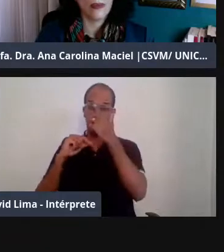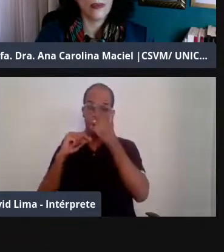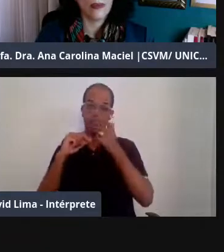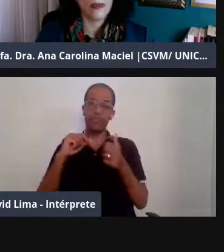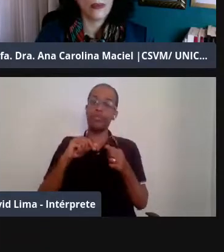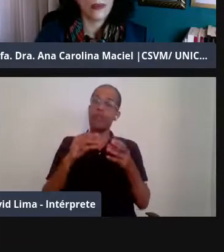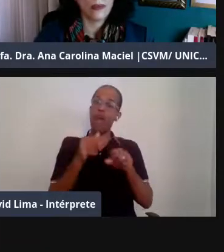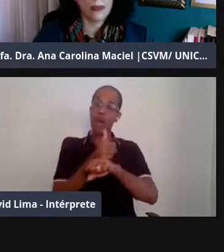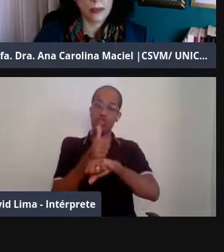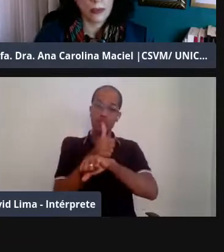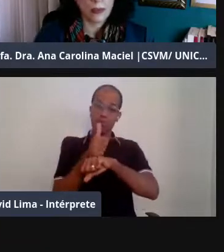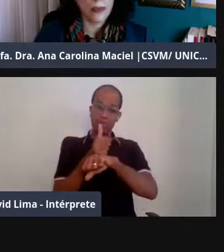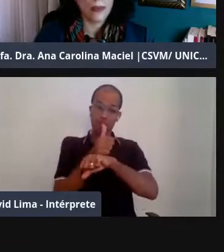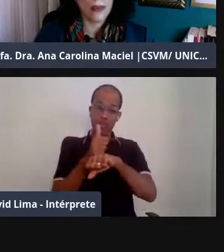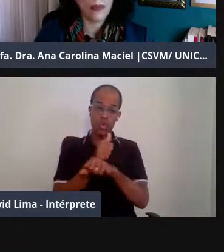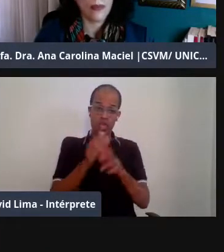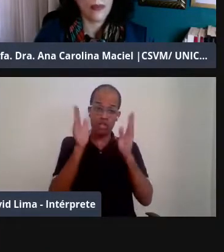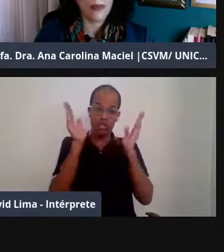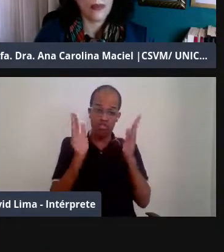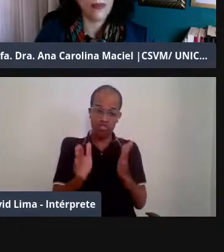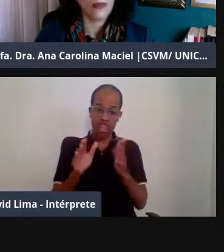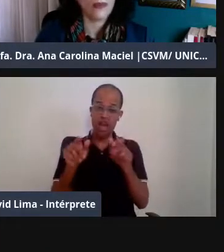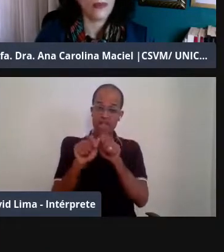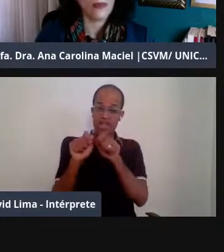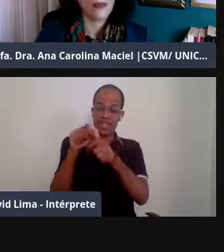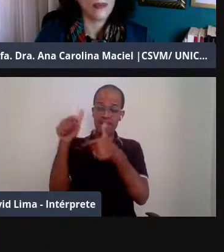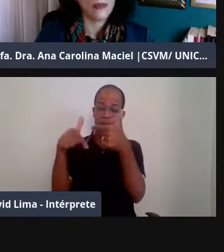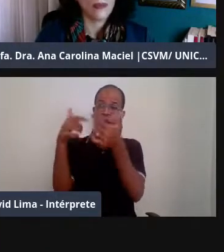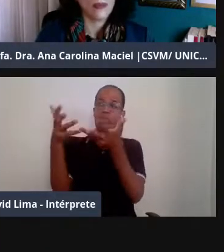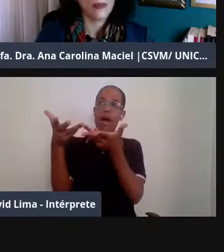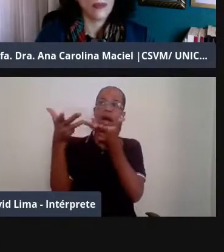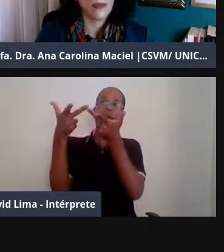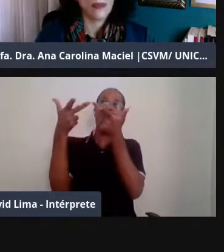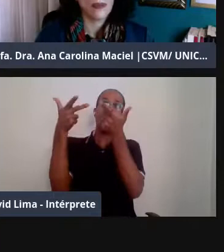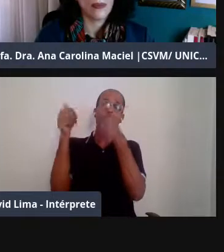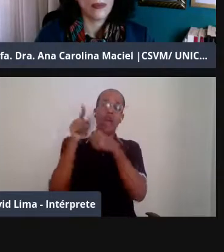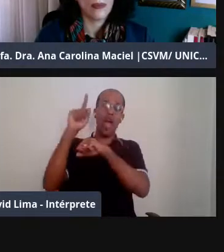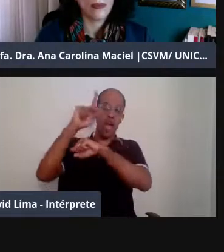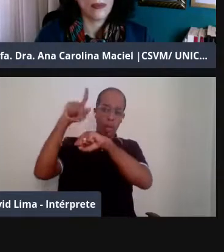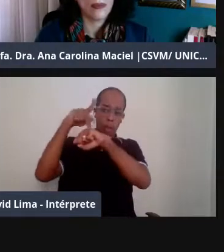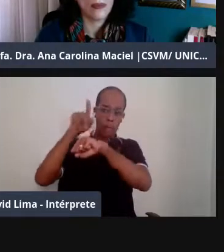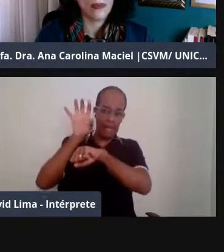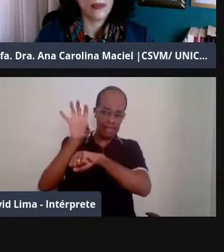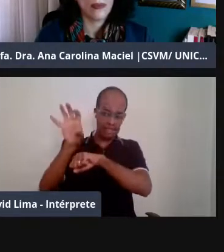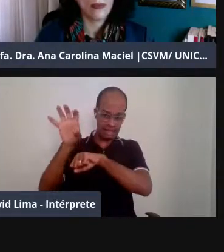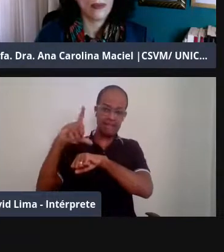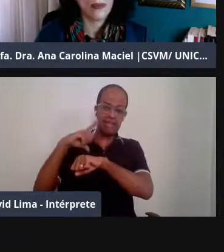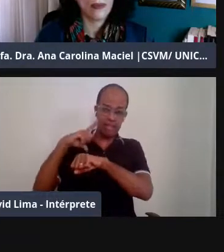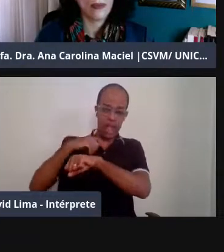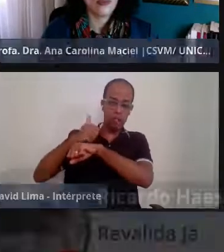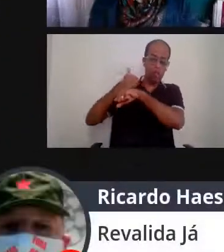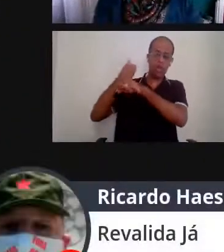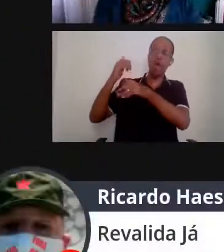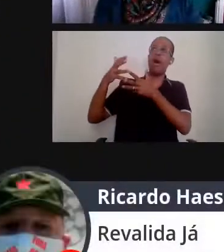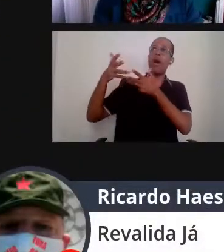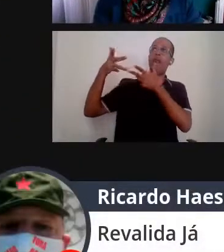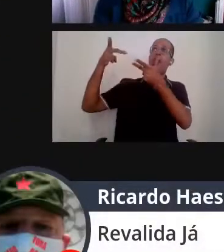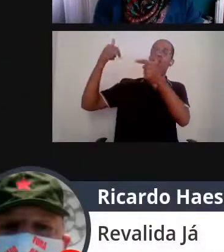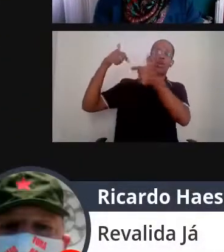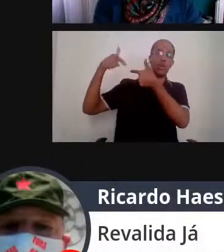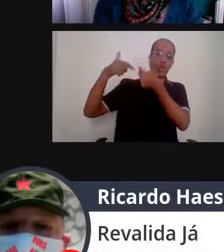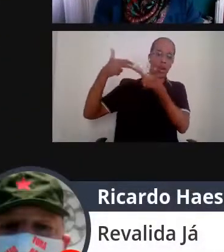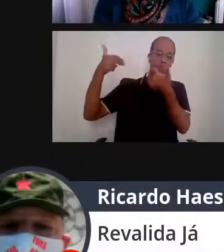que já desenvolviam trabalhos incríveis e tinham carreiras consolidadas nos seus países de origem, e que tiveram, então, que